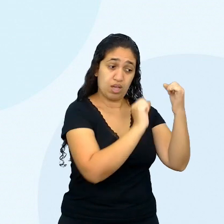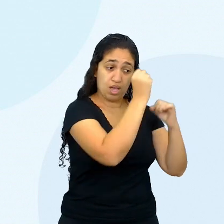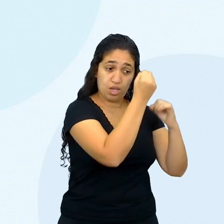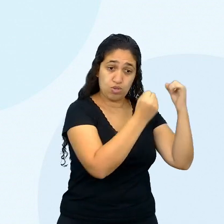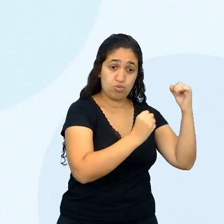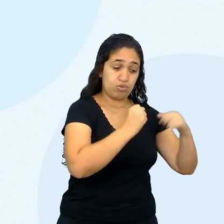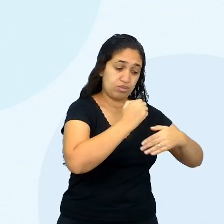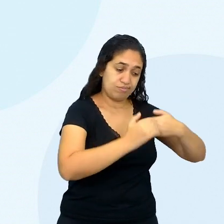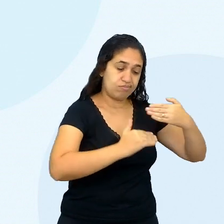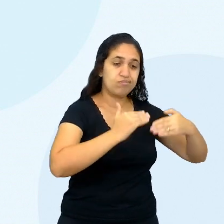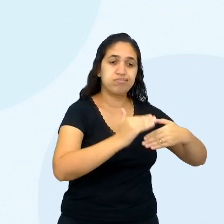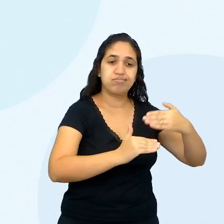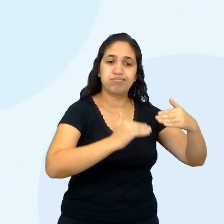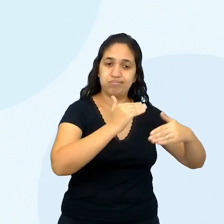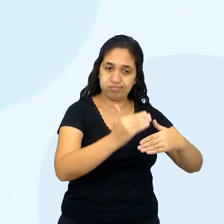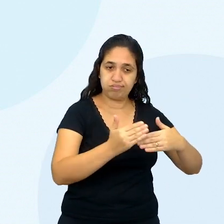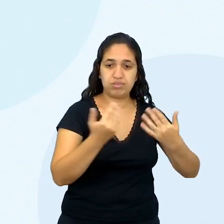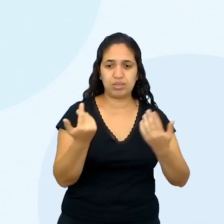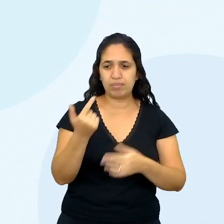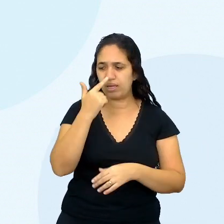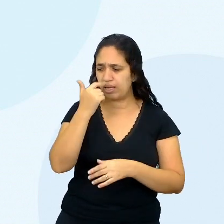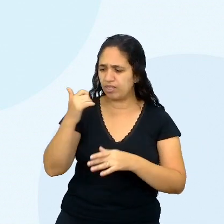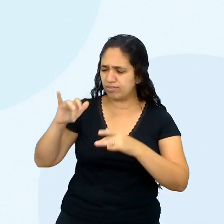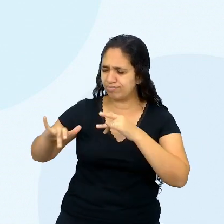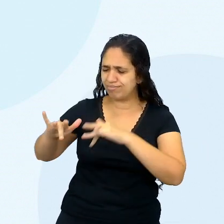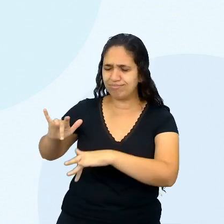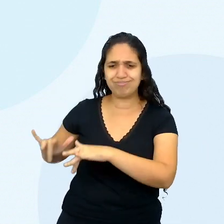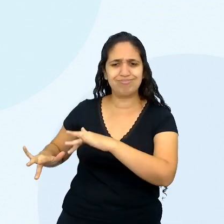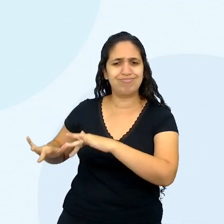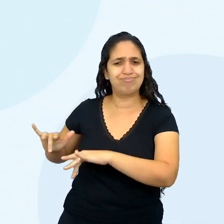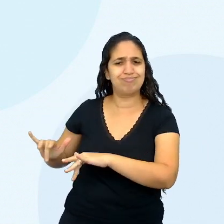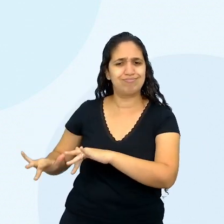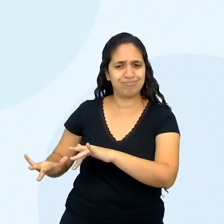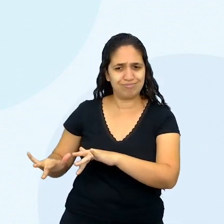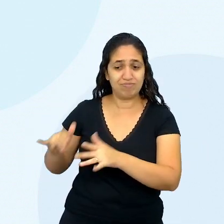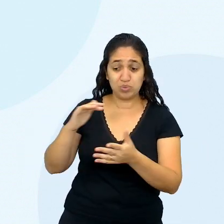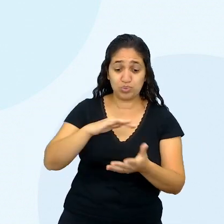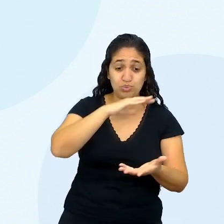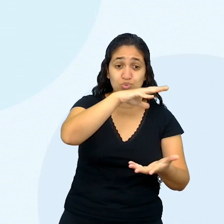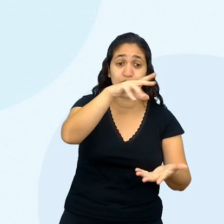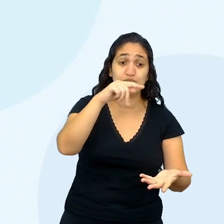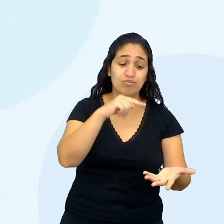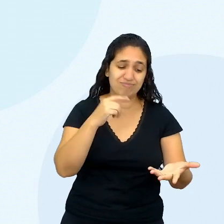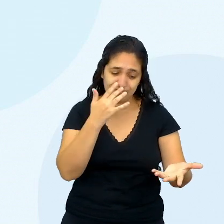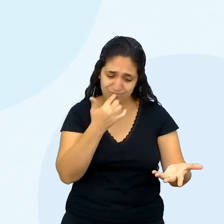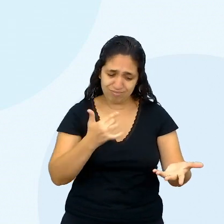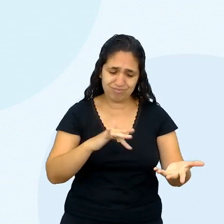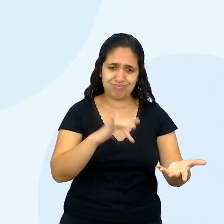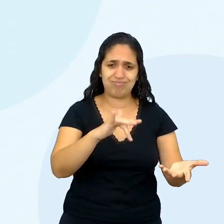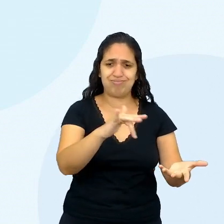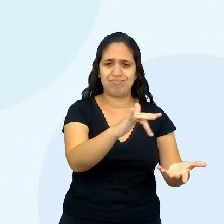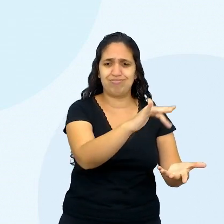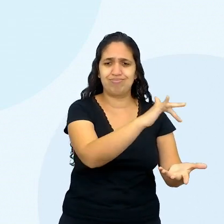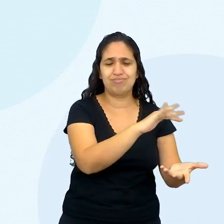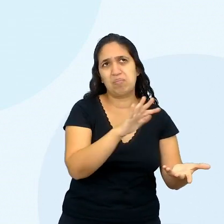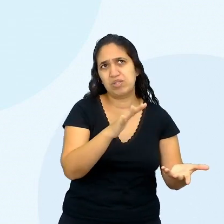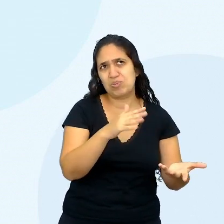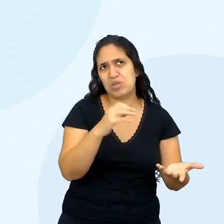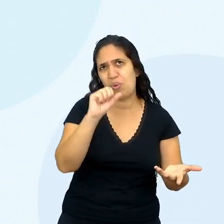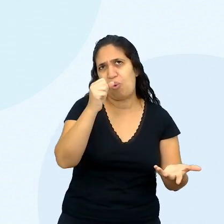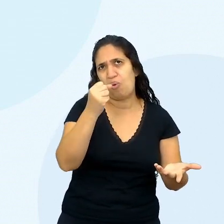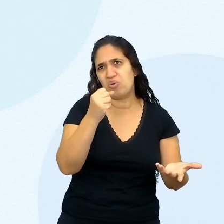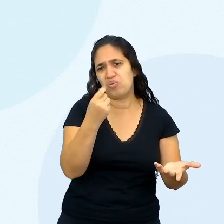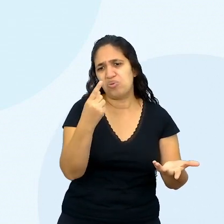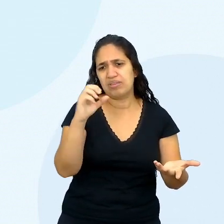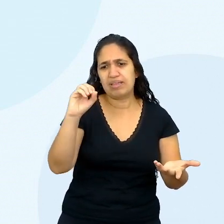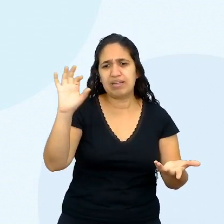gente conhece bem, e também geração de resíduos, né? Os resíduos no mundo, eles são responsáveis por mais ou menos de 8 a